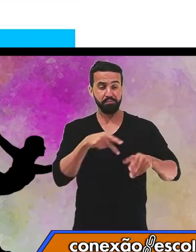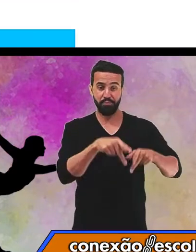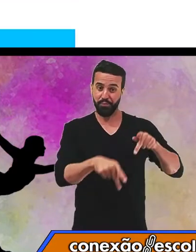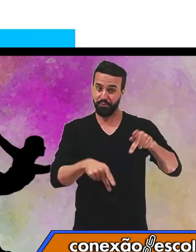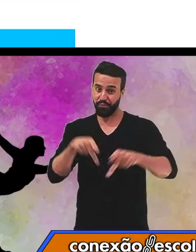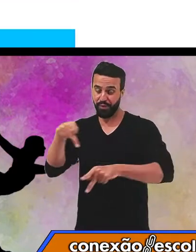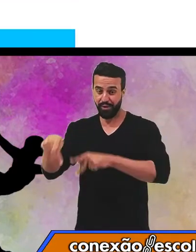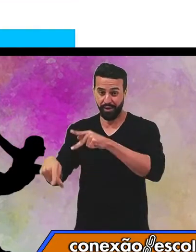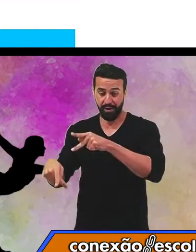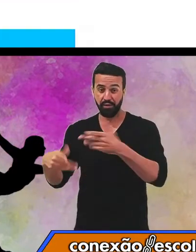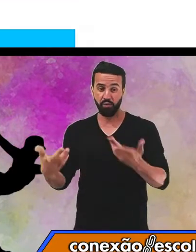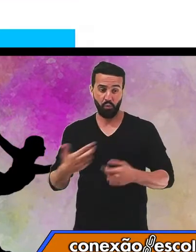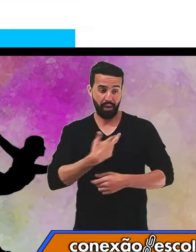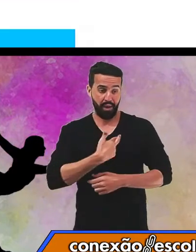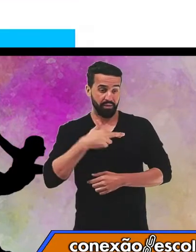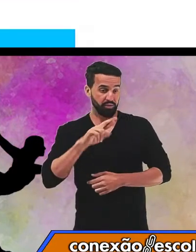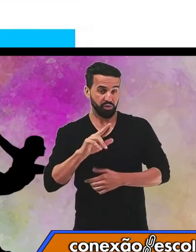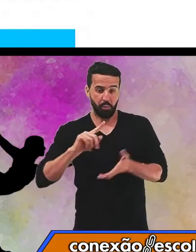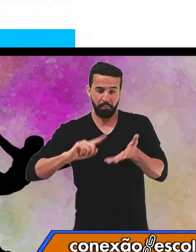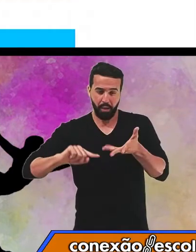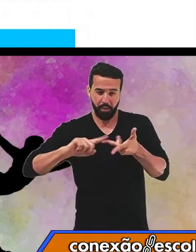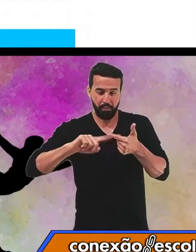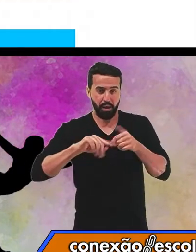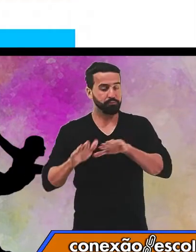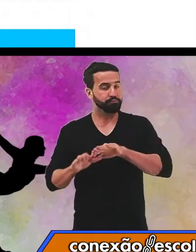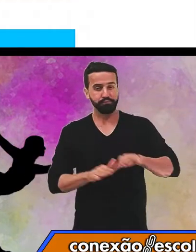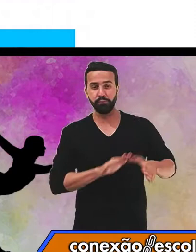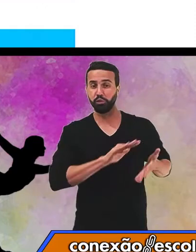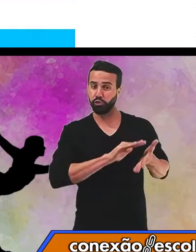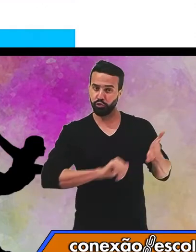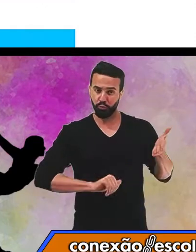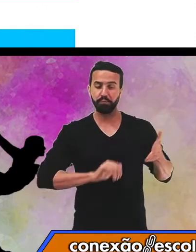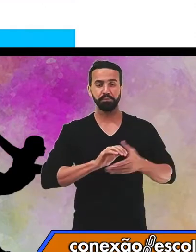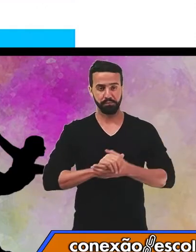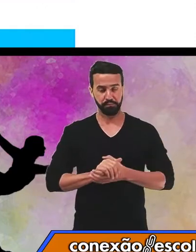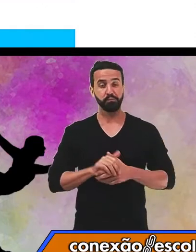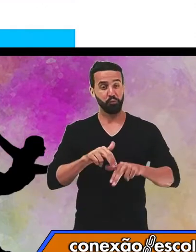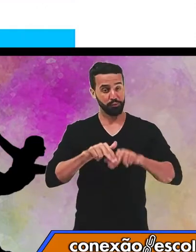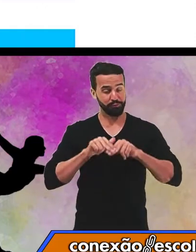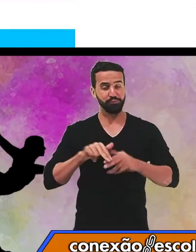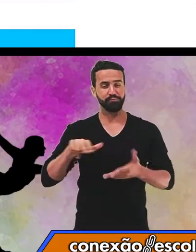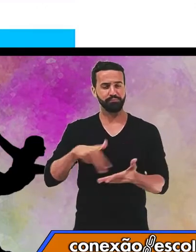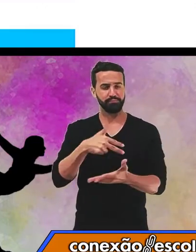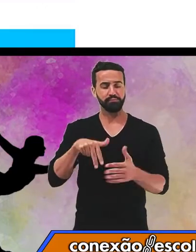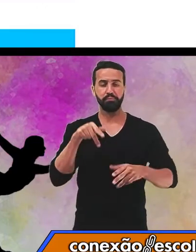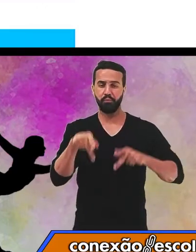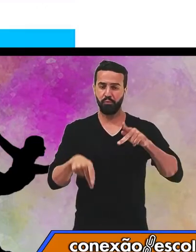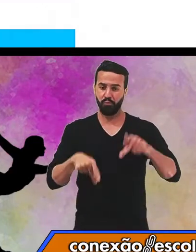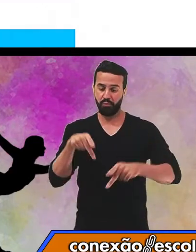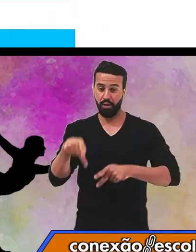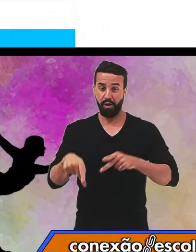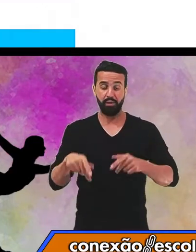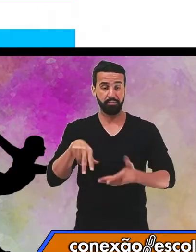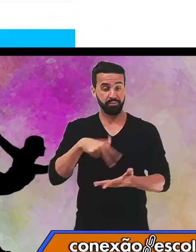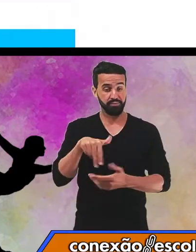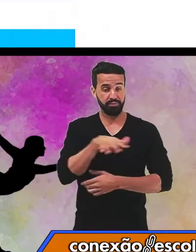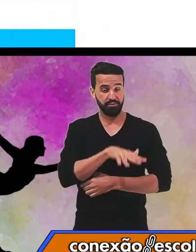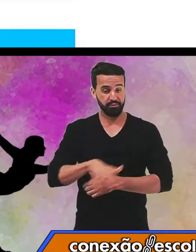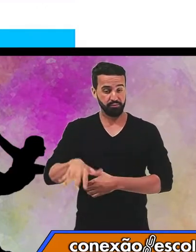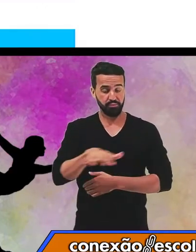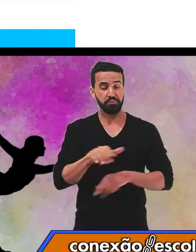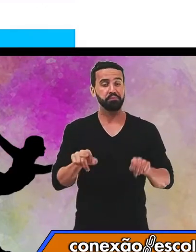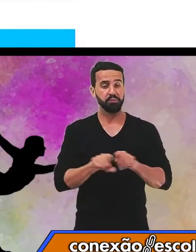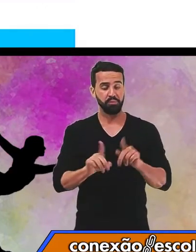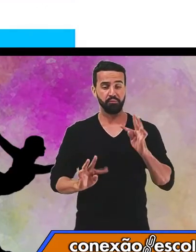as características ligadas à religião. E assim surgiram as danças populares, regionais e